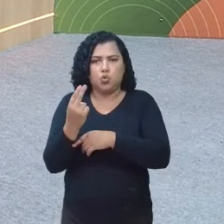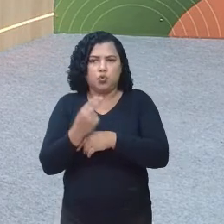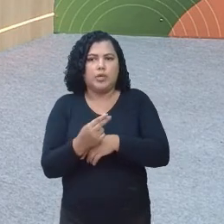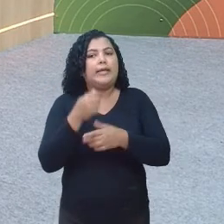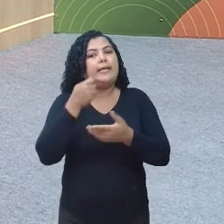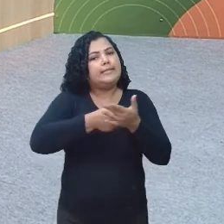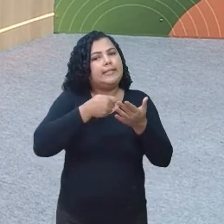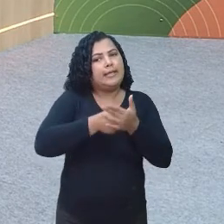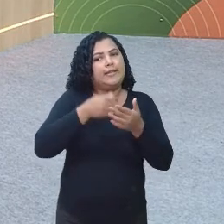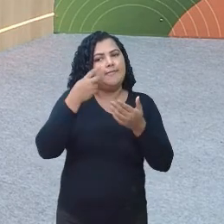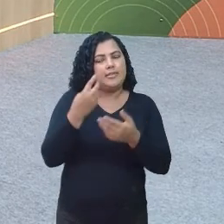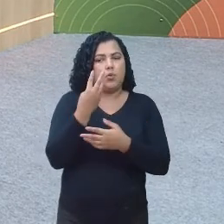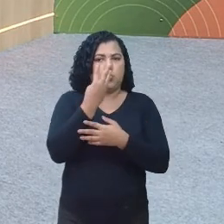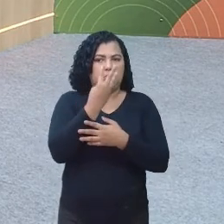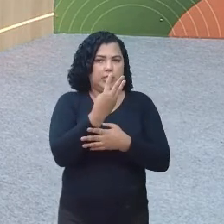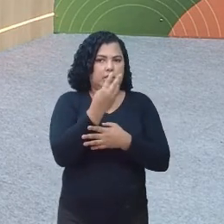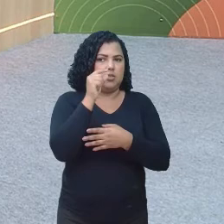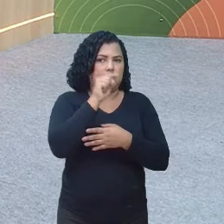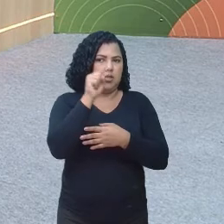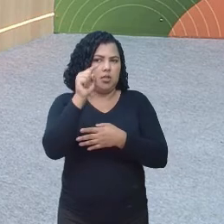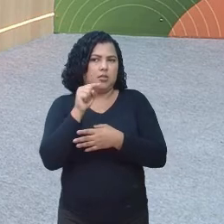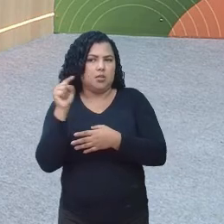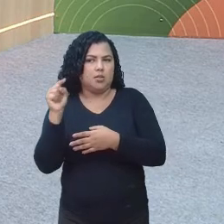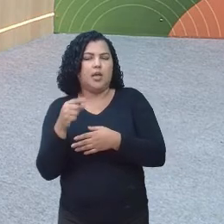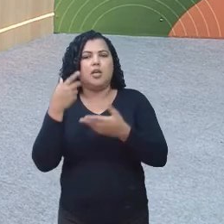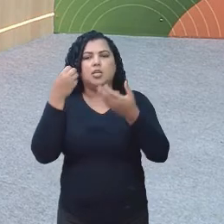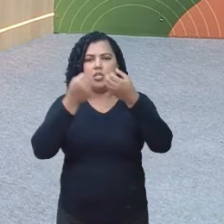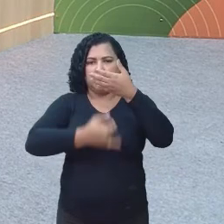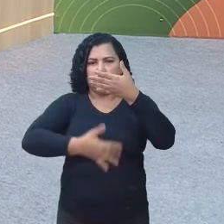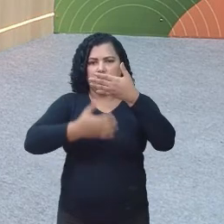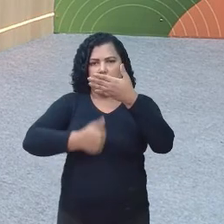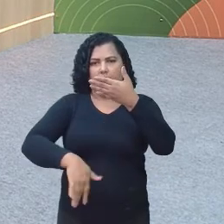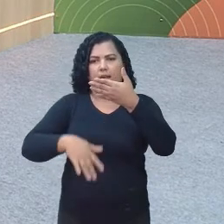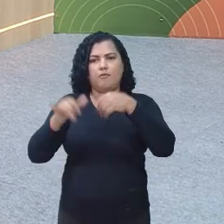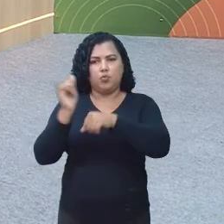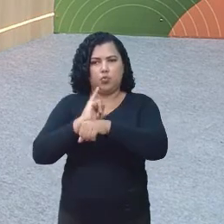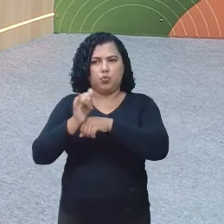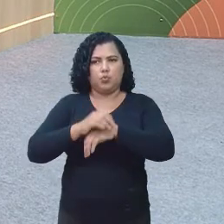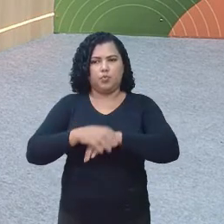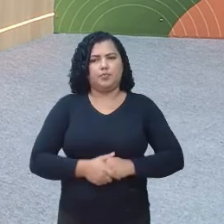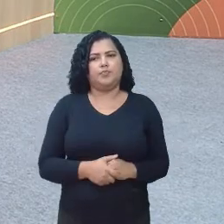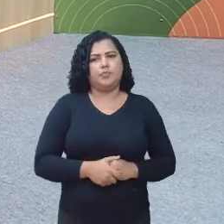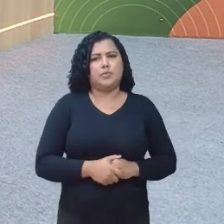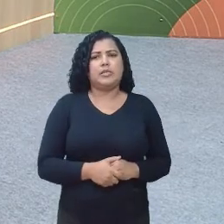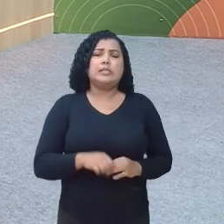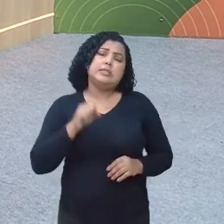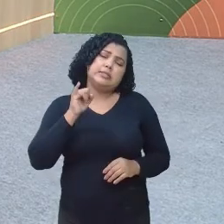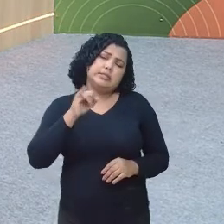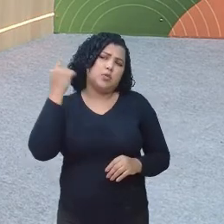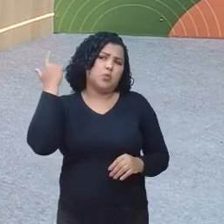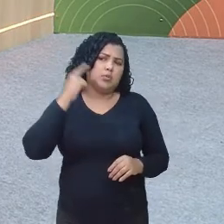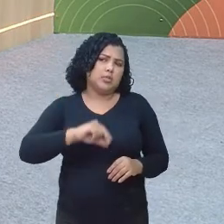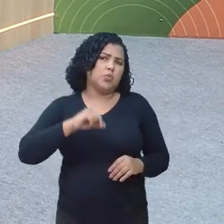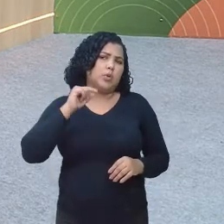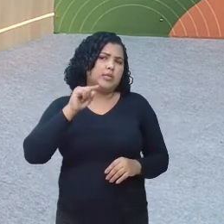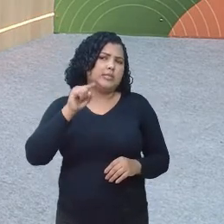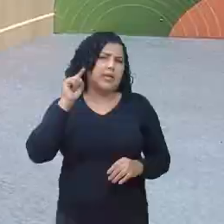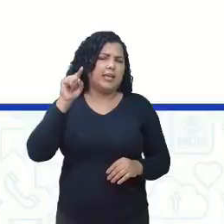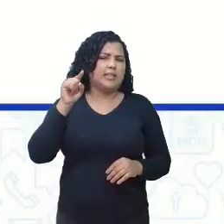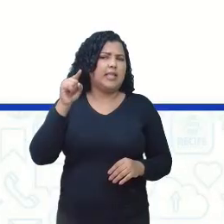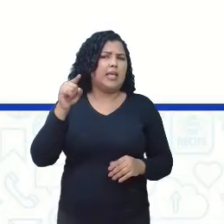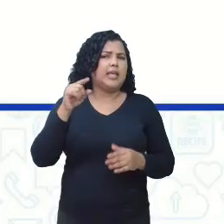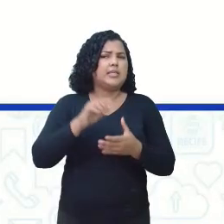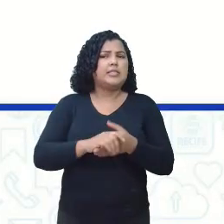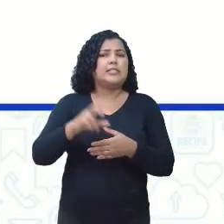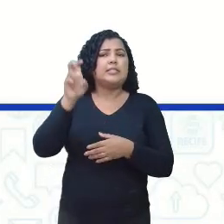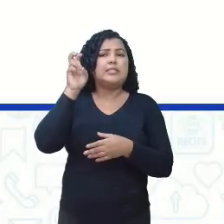tenta fazer aí com 3 e escreve para a gente também nos comentários. Se você conseguir, esse daí tem 1, 2, 3,